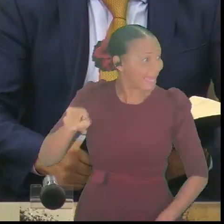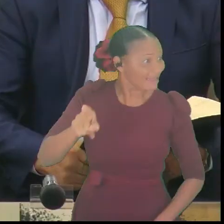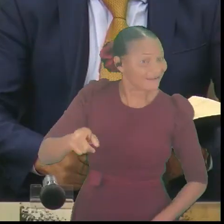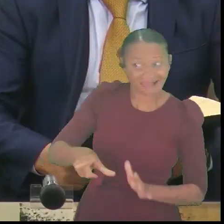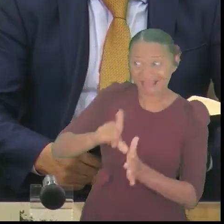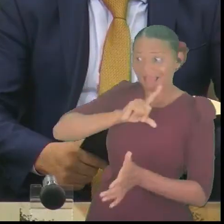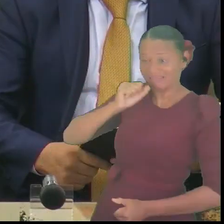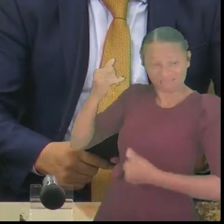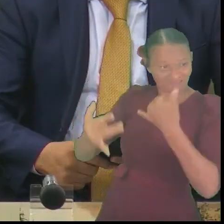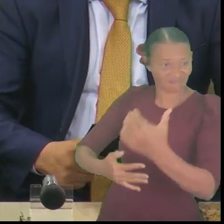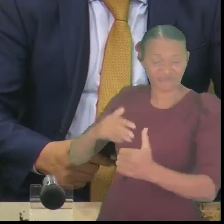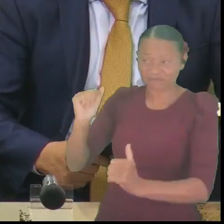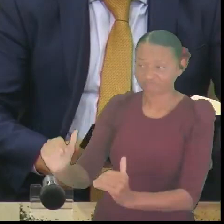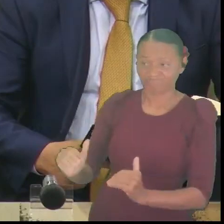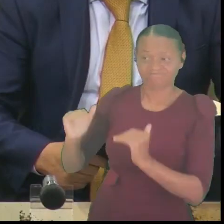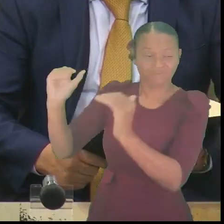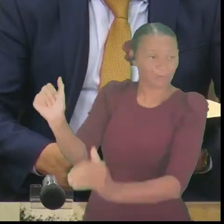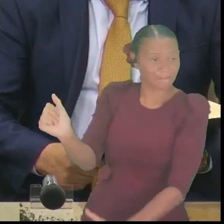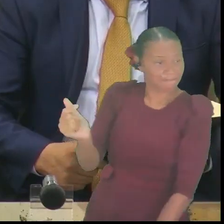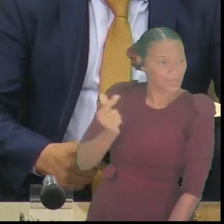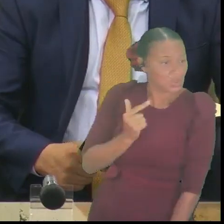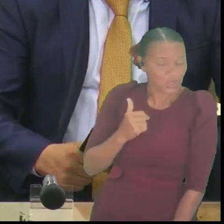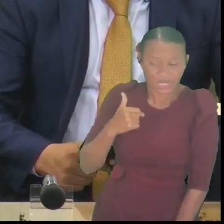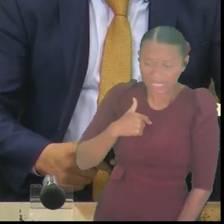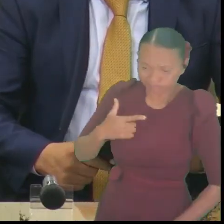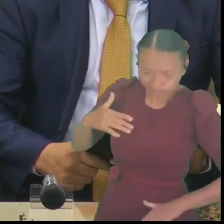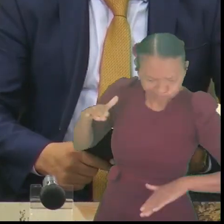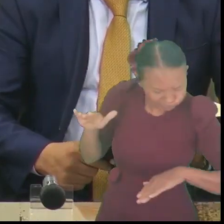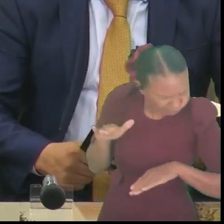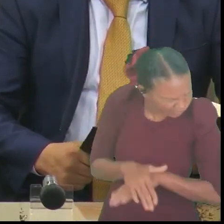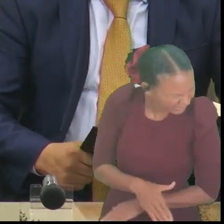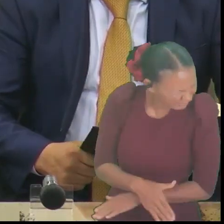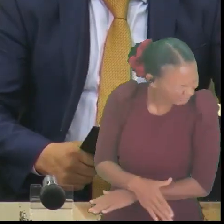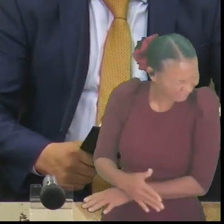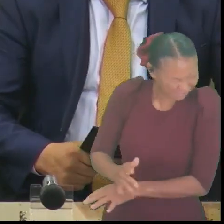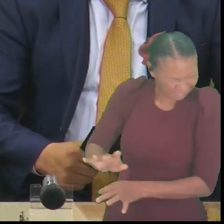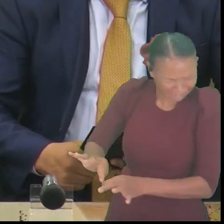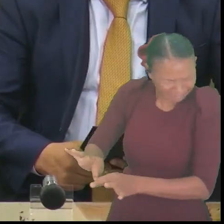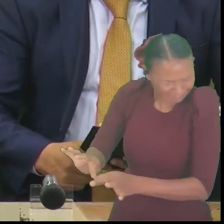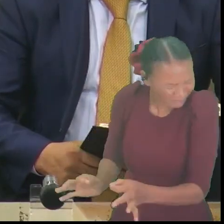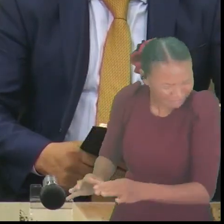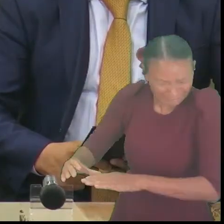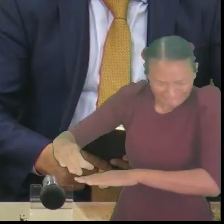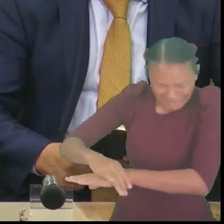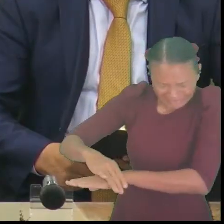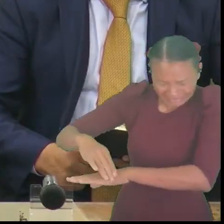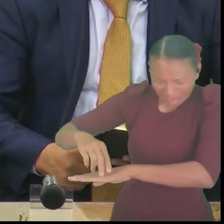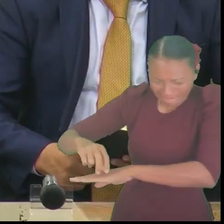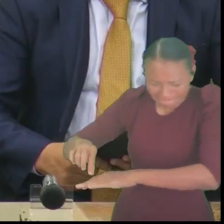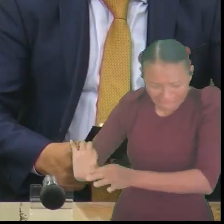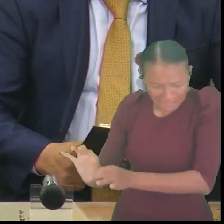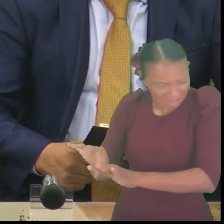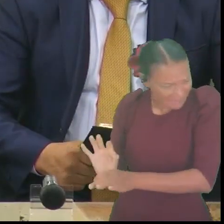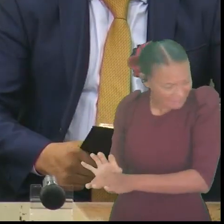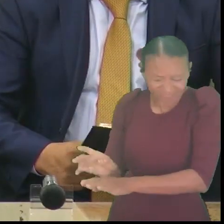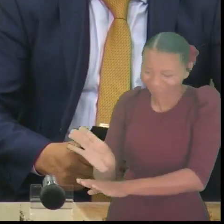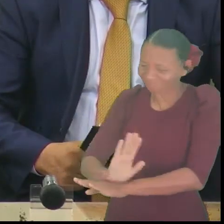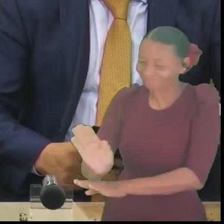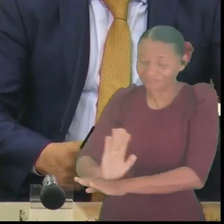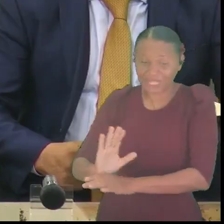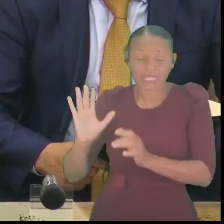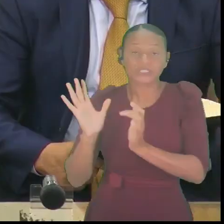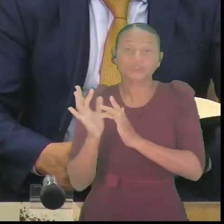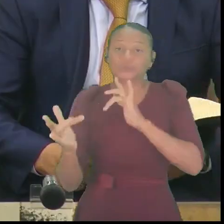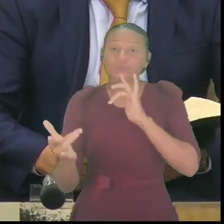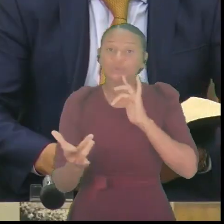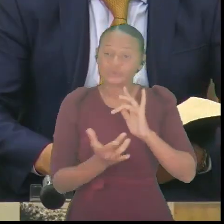que era tão grande em relação a si, que ele não se considerava digno de desatar as sandálias que estavam nos seus pés. E quando Jesus